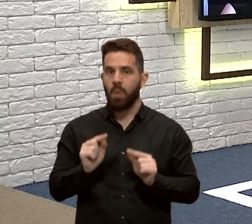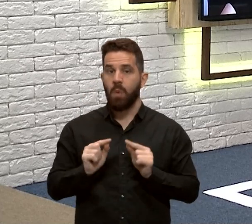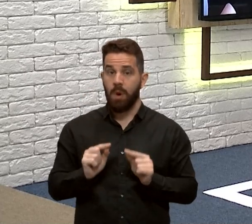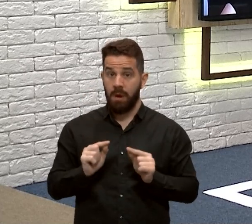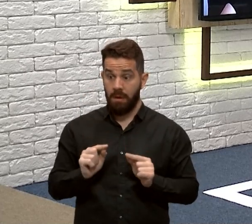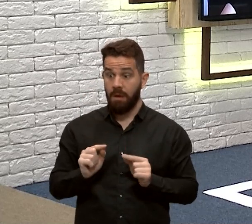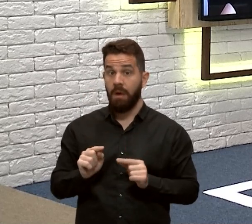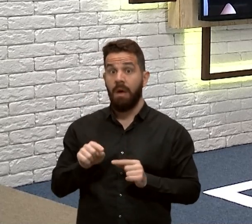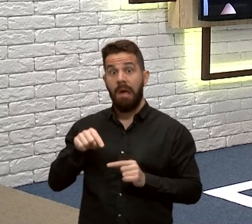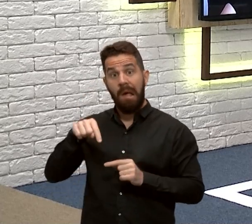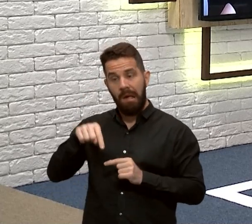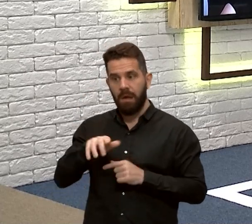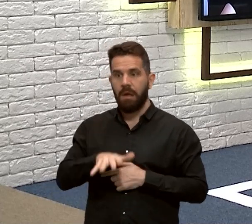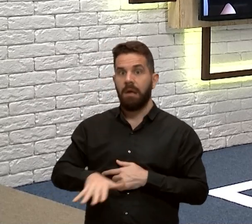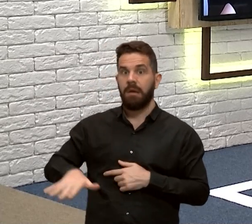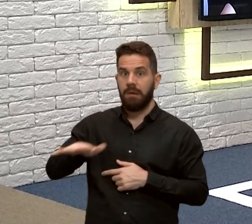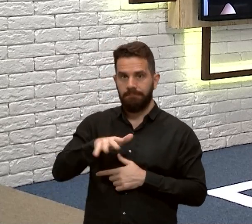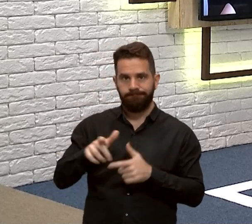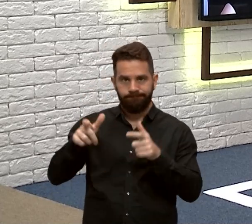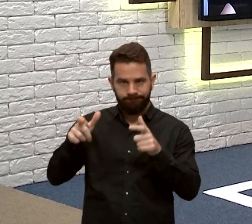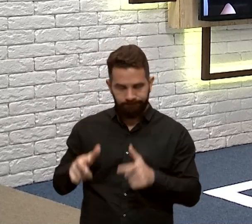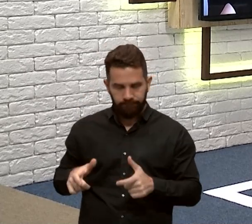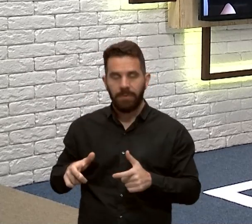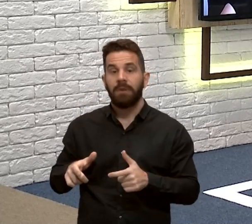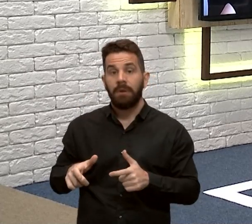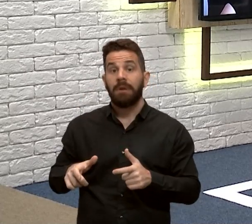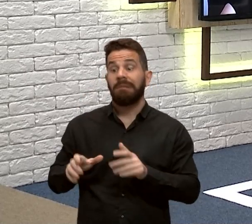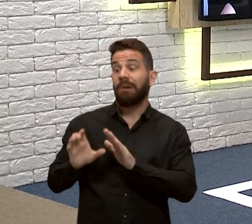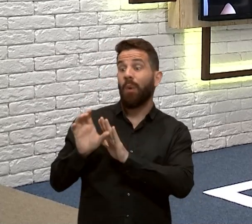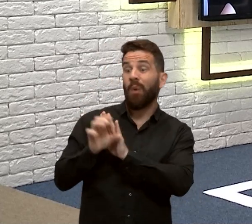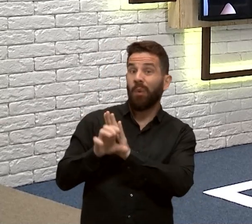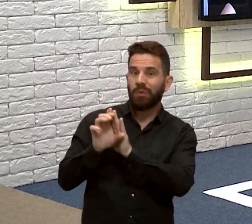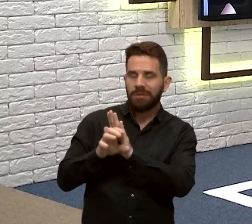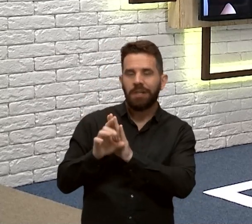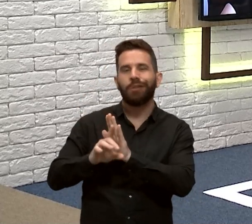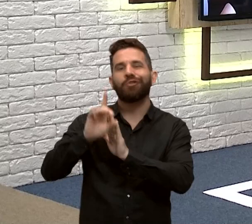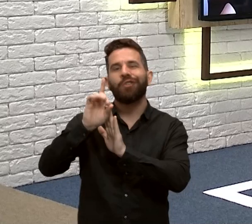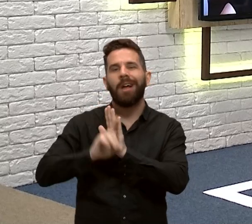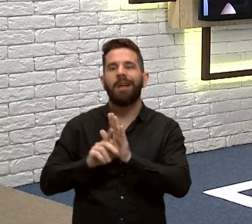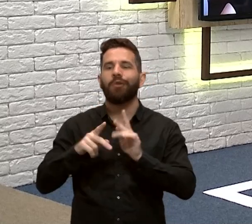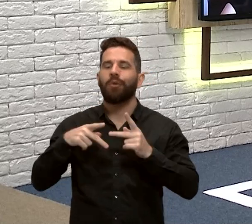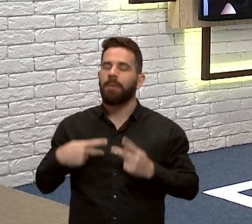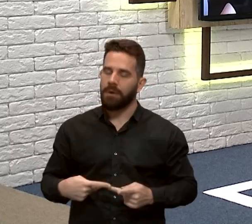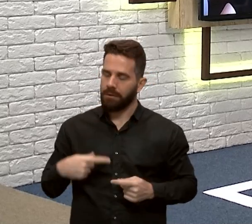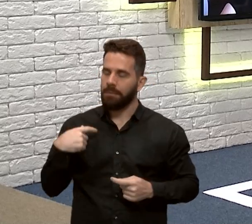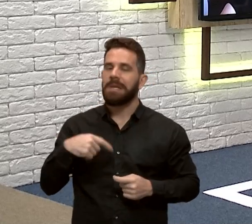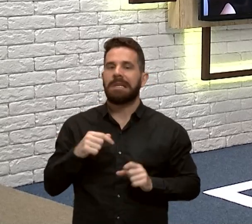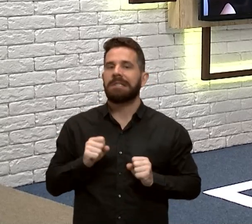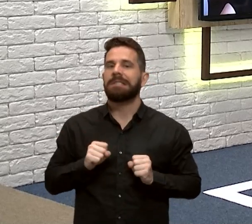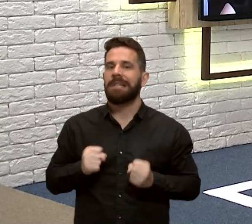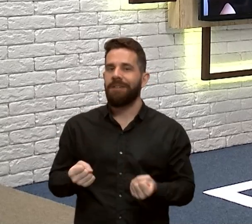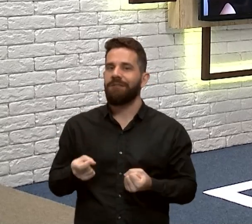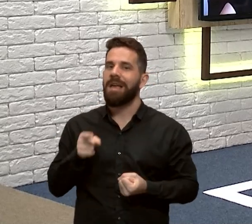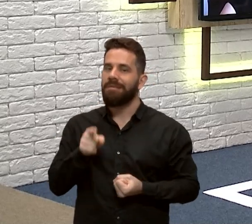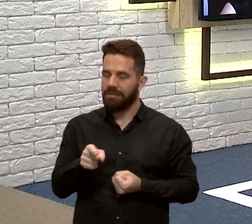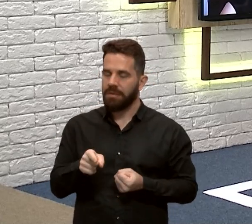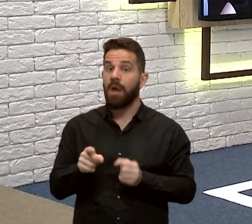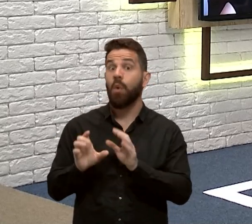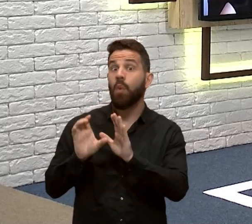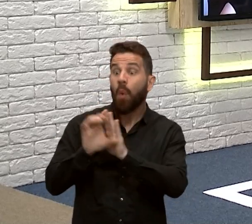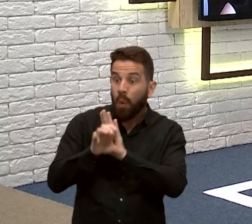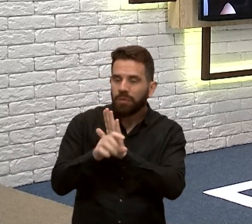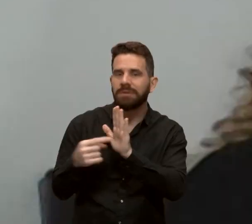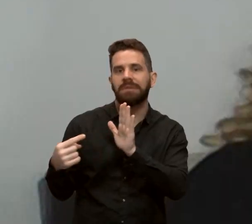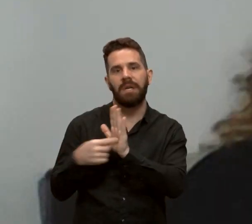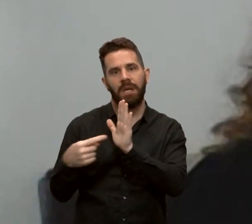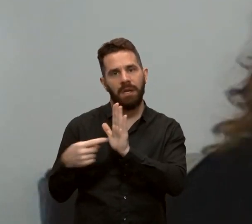própria concepção de direitos humanos precisa mesmo ser defendida, esclarecida,